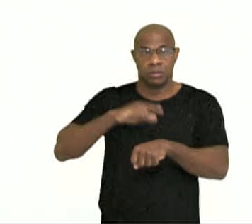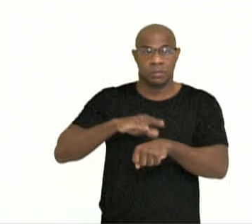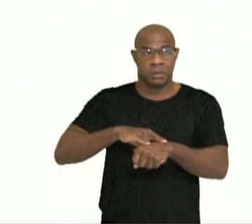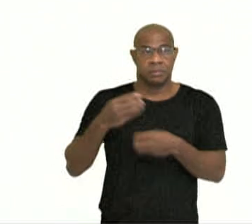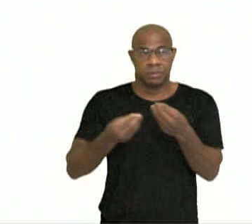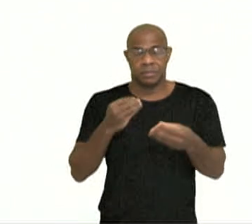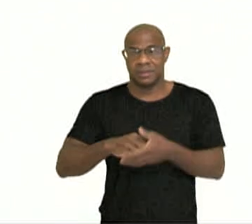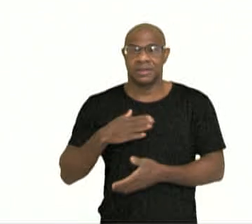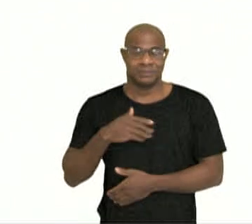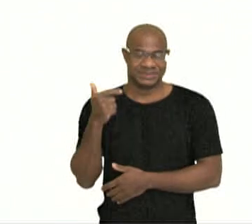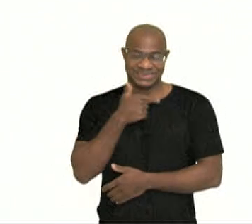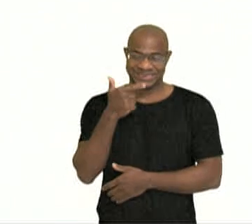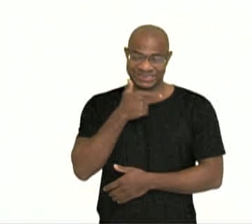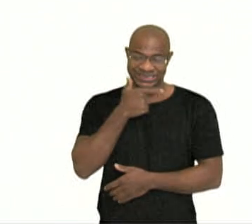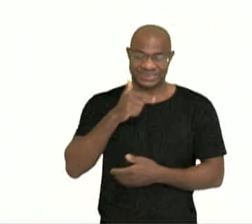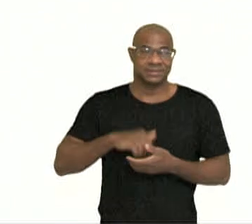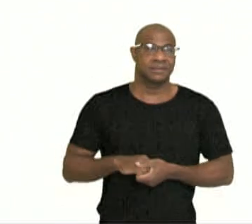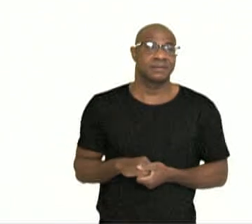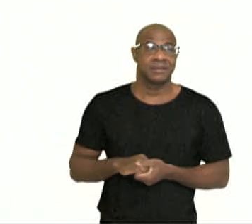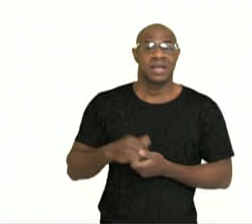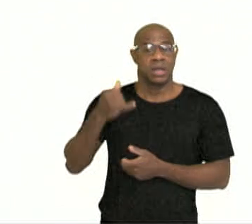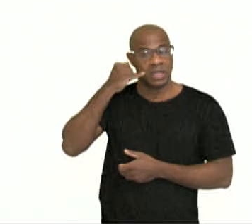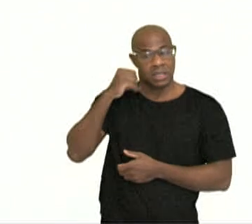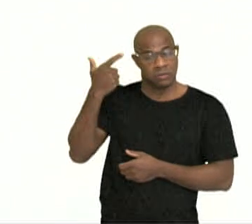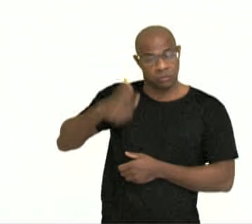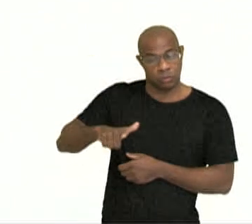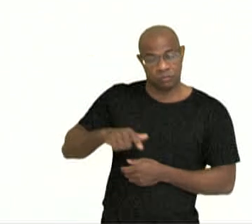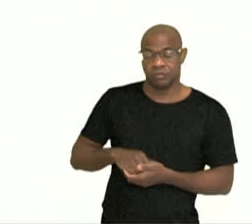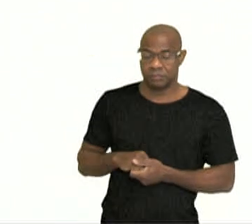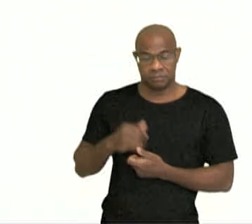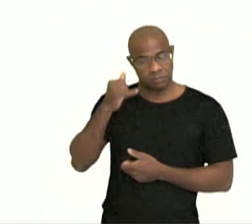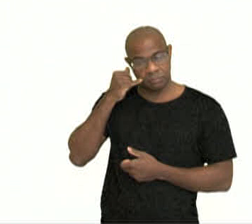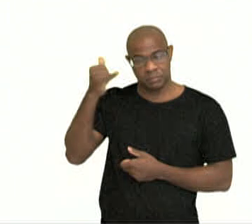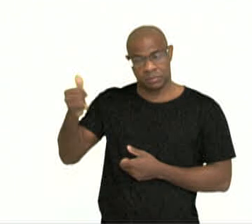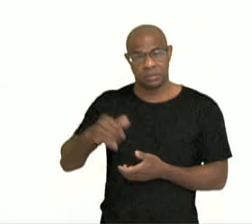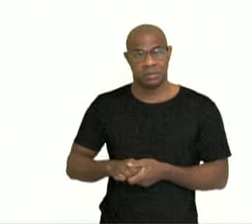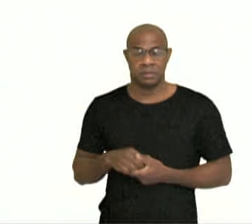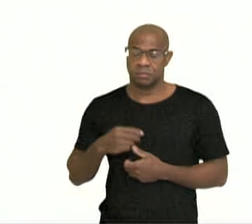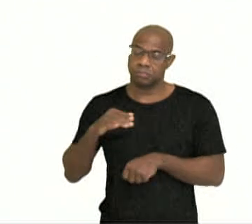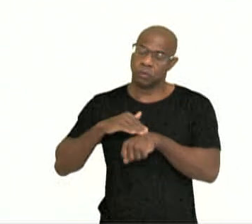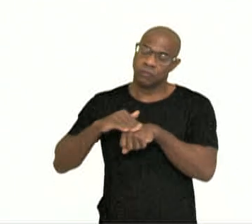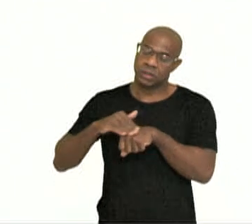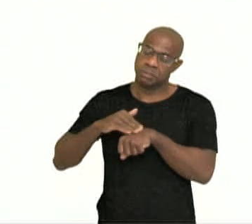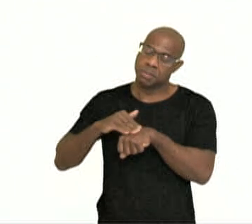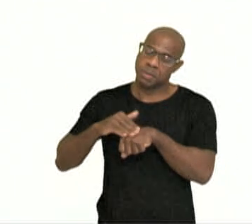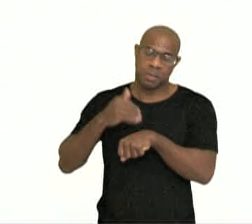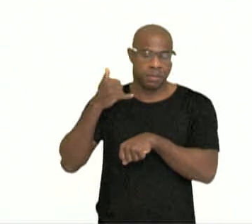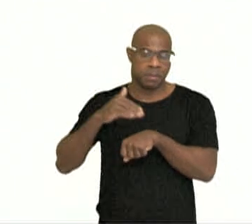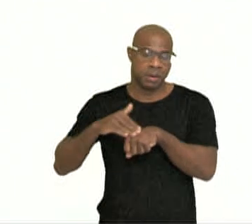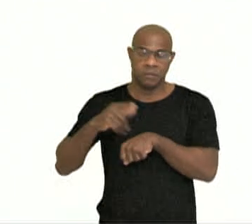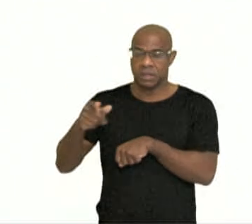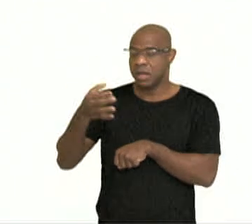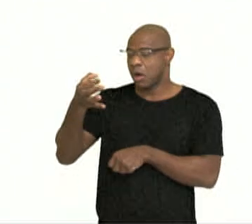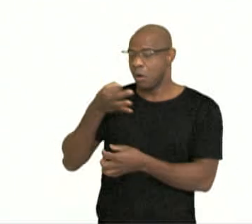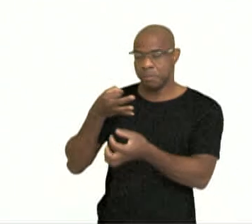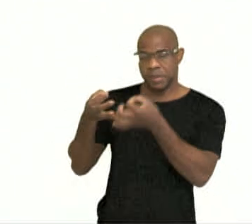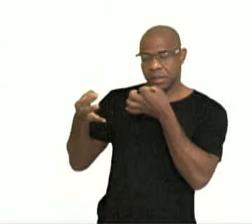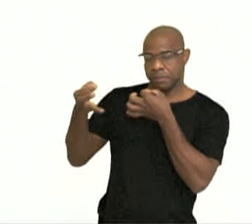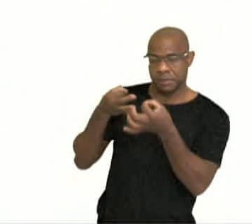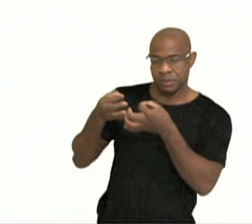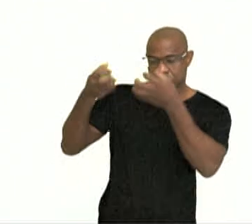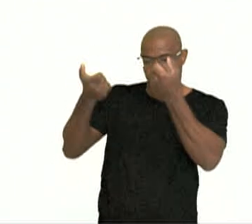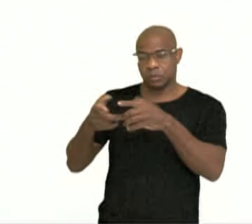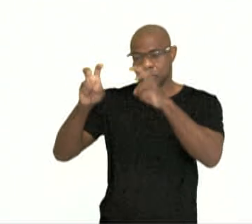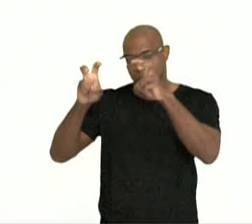Eu morri de rir. Liguei de volta e falamos por um bom tempo. Você deu sua opinião sobre o